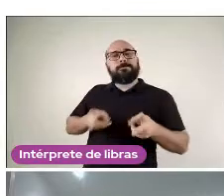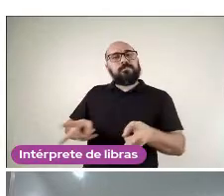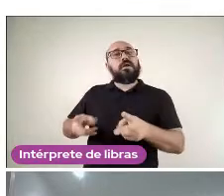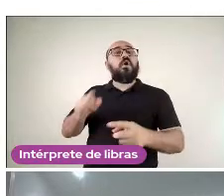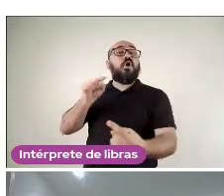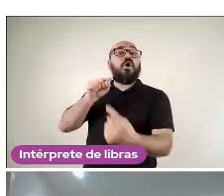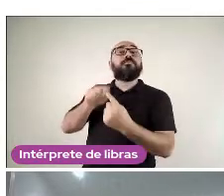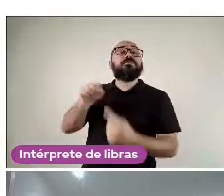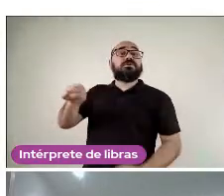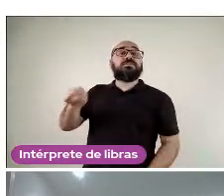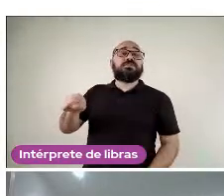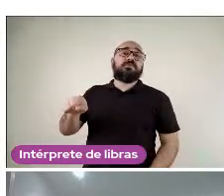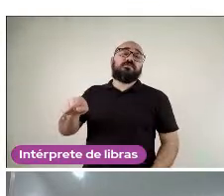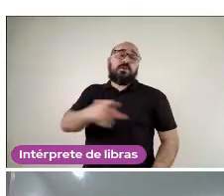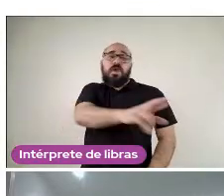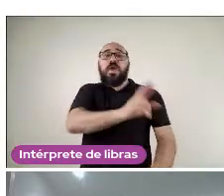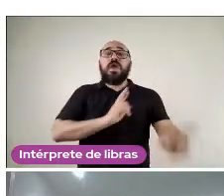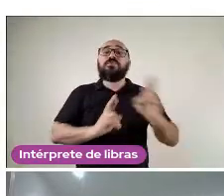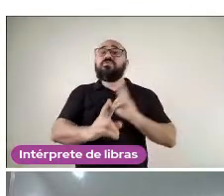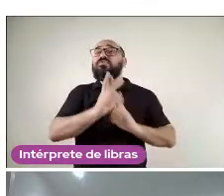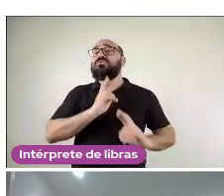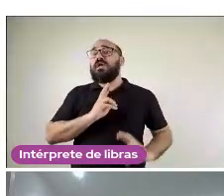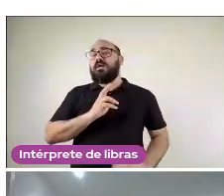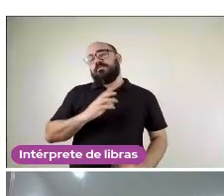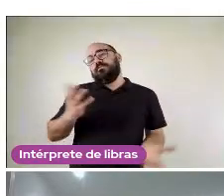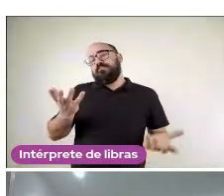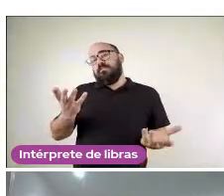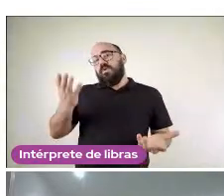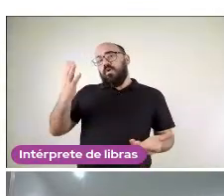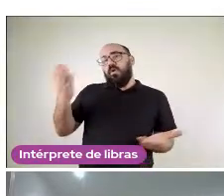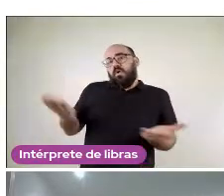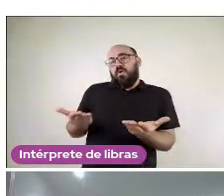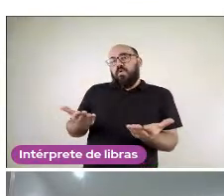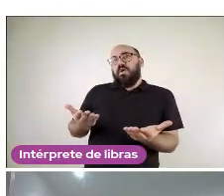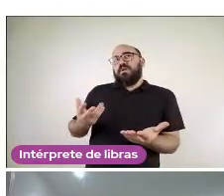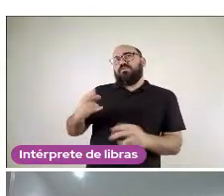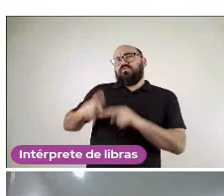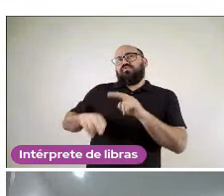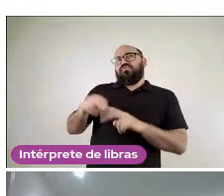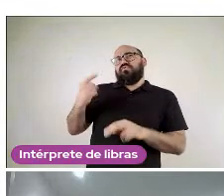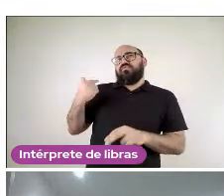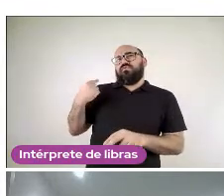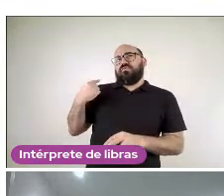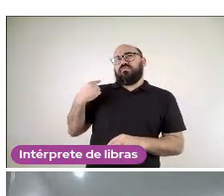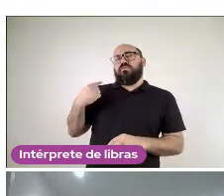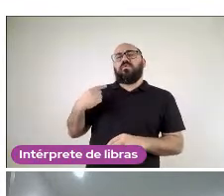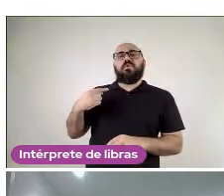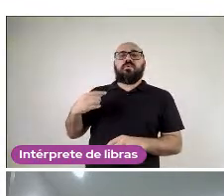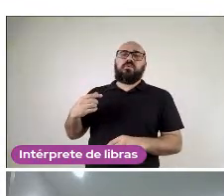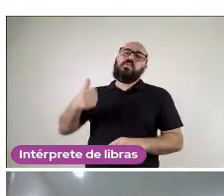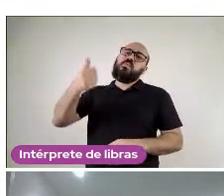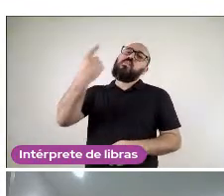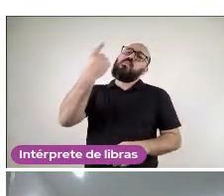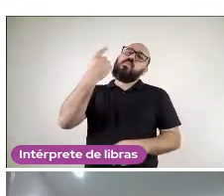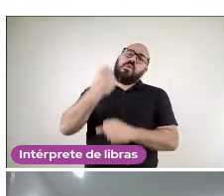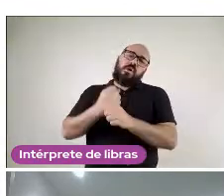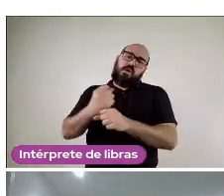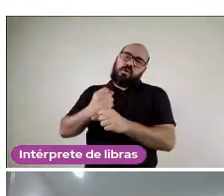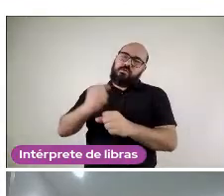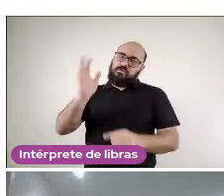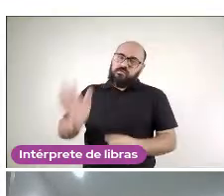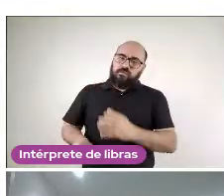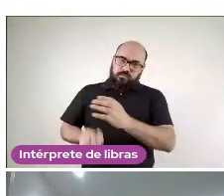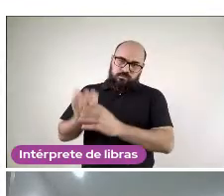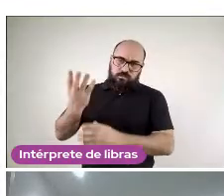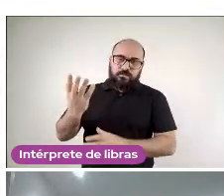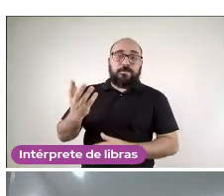Núcleo de Vida Marinha hoje já tem um ano, né, completou um ano em junho agora. O objetivo dele foi justamente